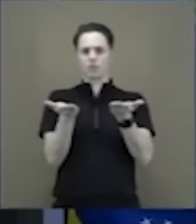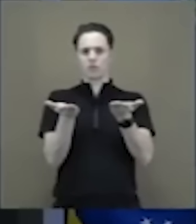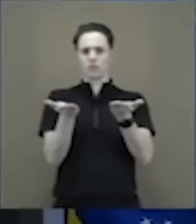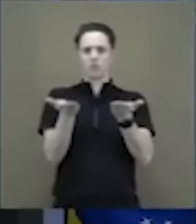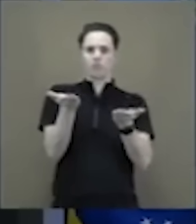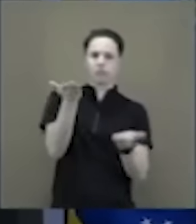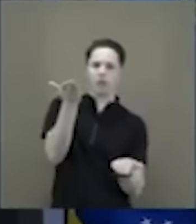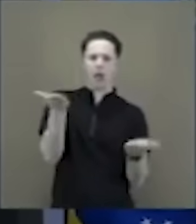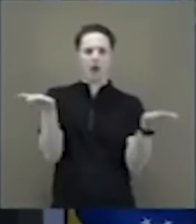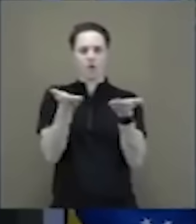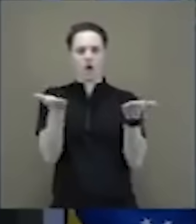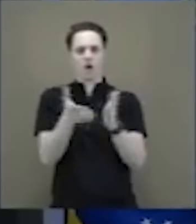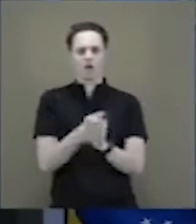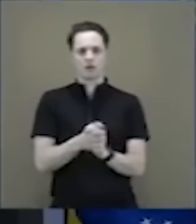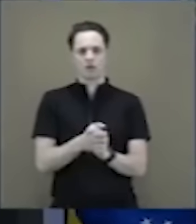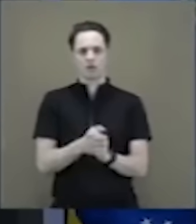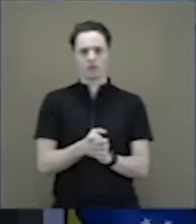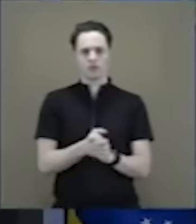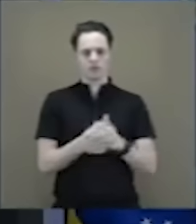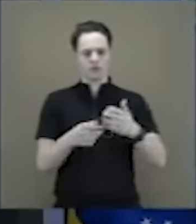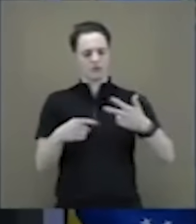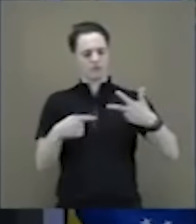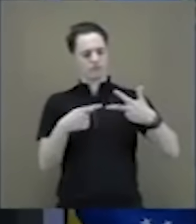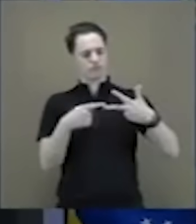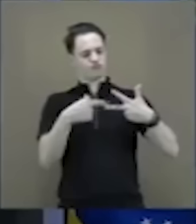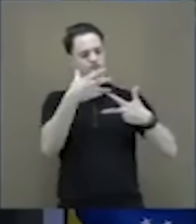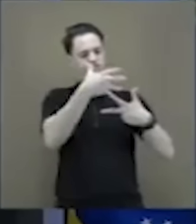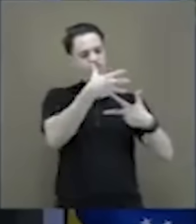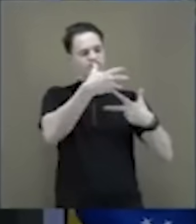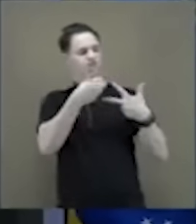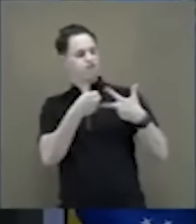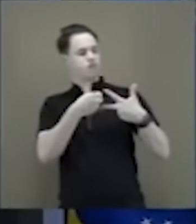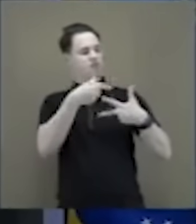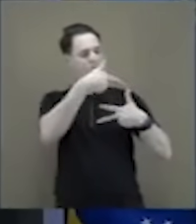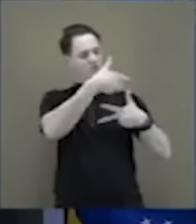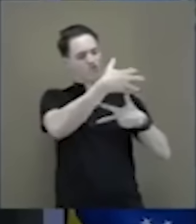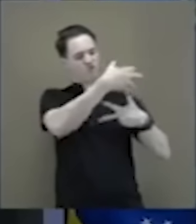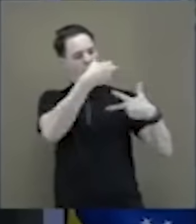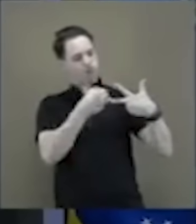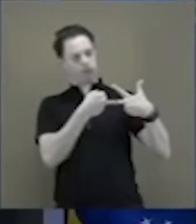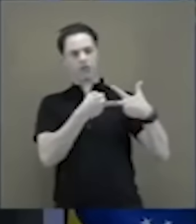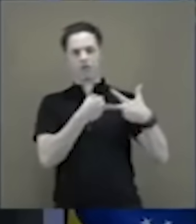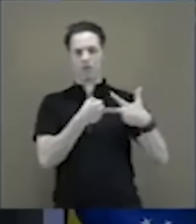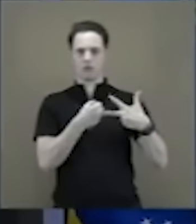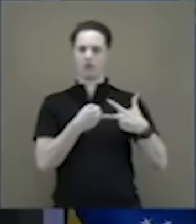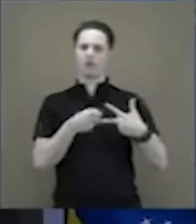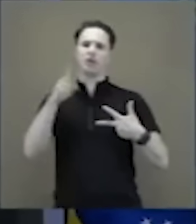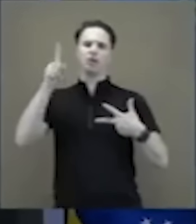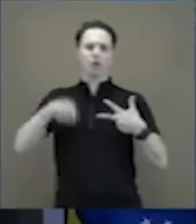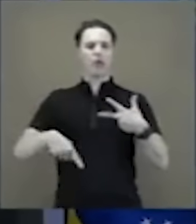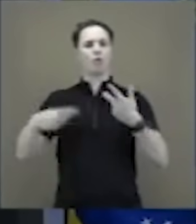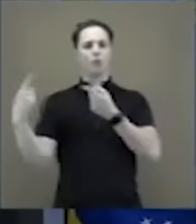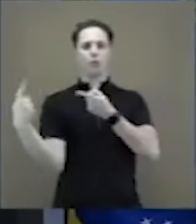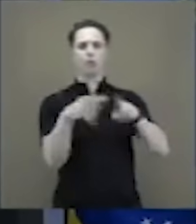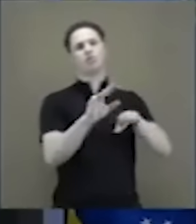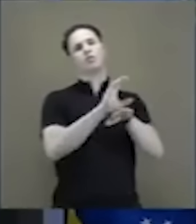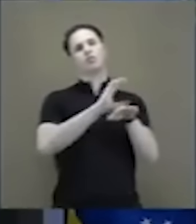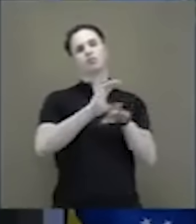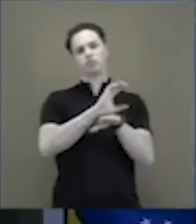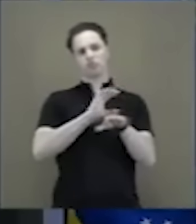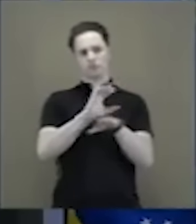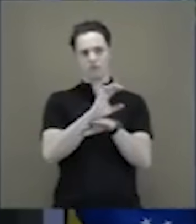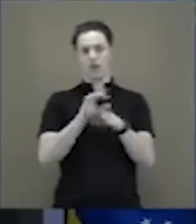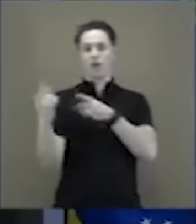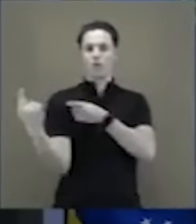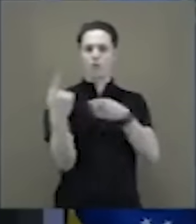um poder se sobrepondo ao outro, usurpando a competência do outro, isso é uma violação